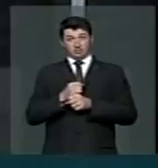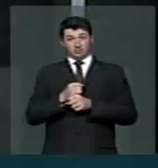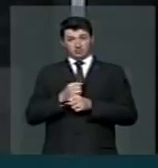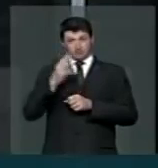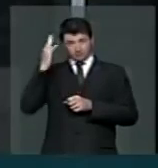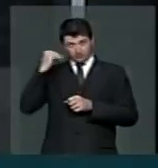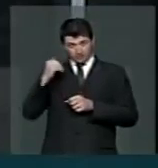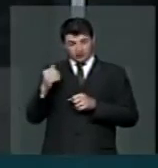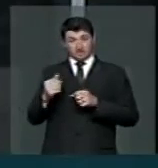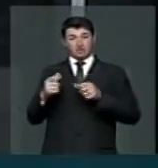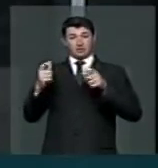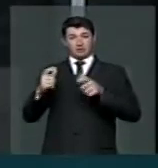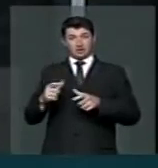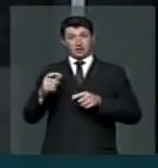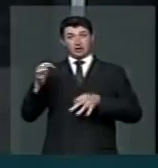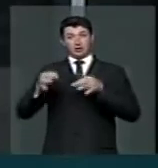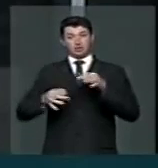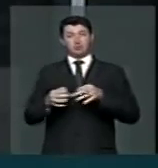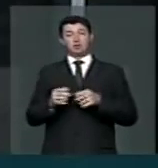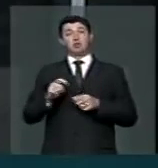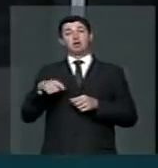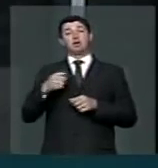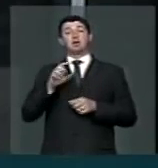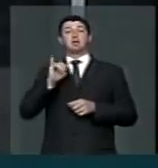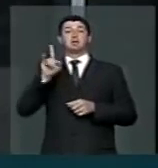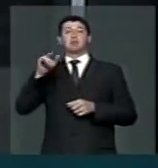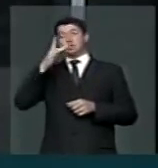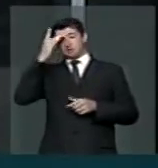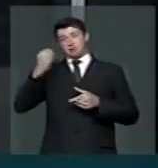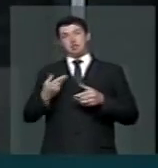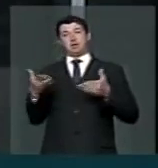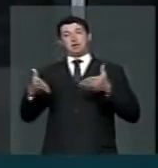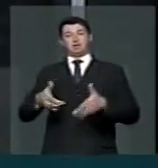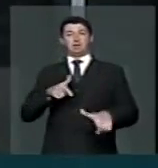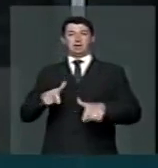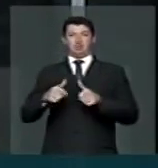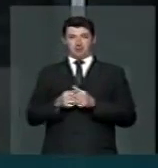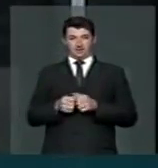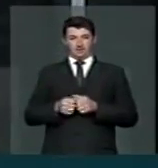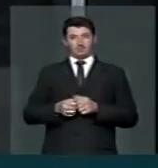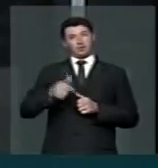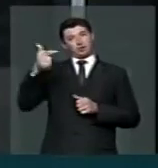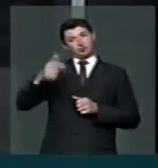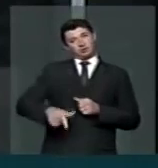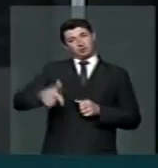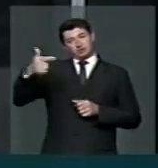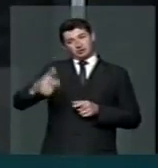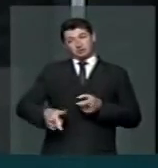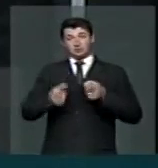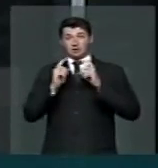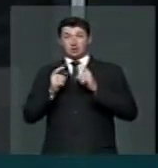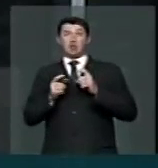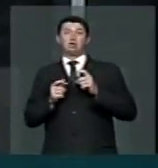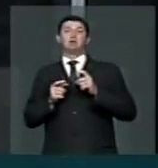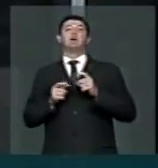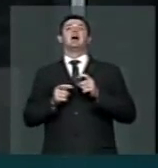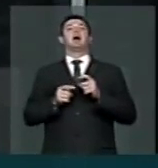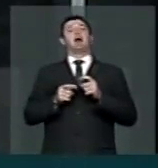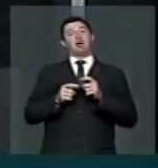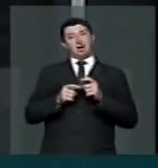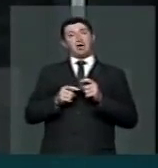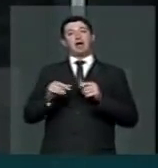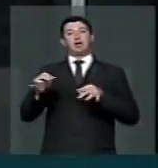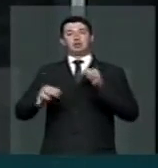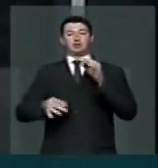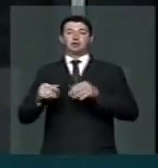suas unidades judiciais, senão os membros que nela trabalham. A cada gestão, o judiciário sofre com a